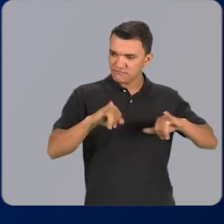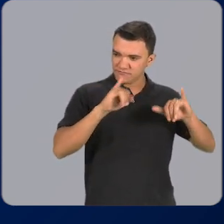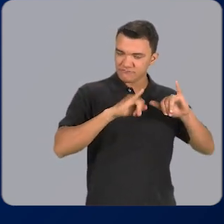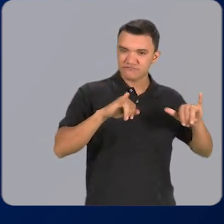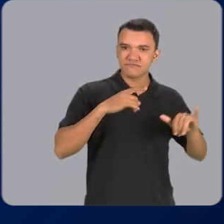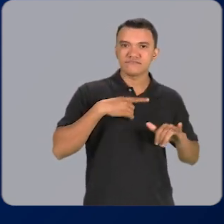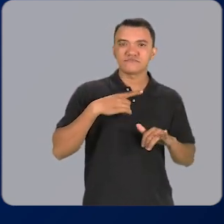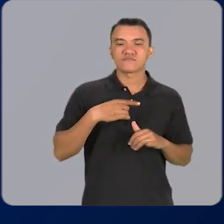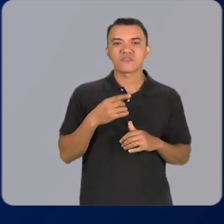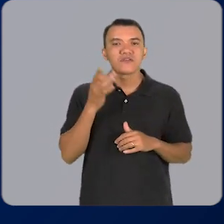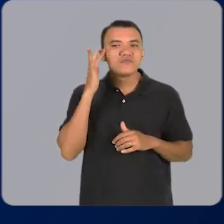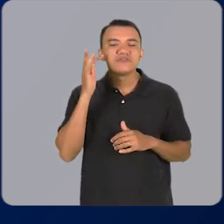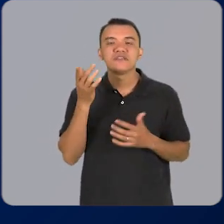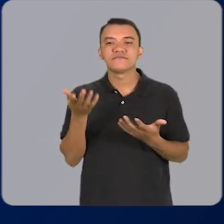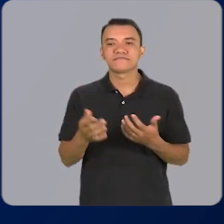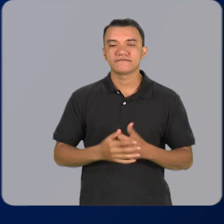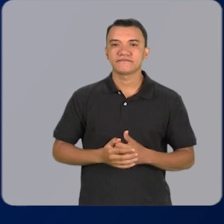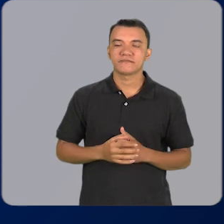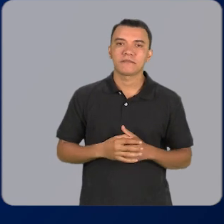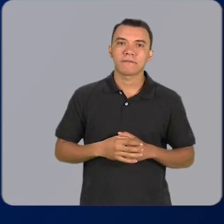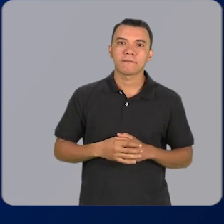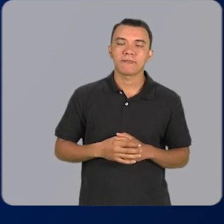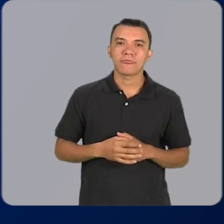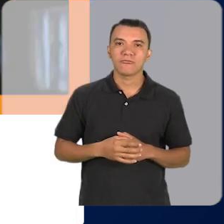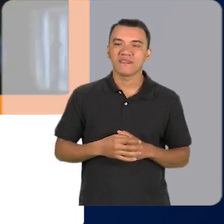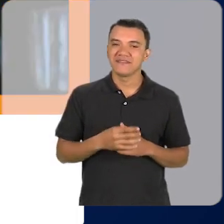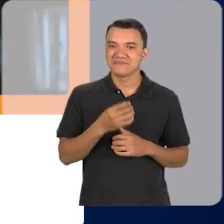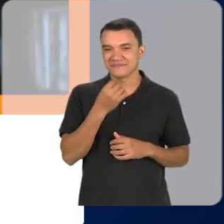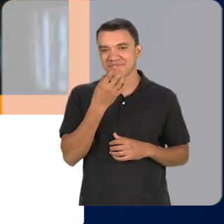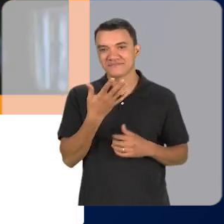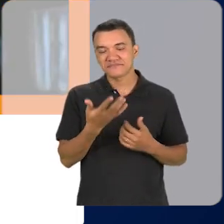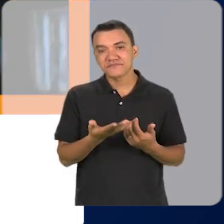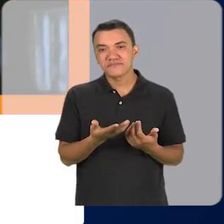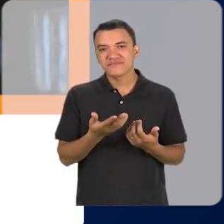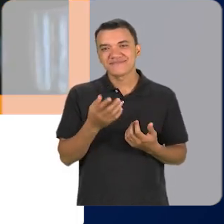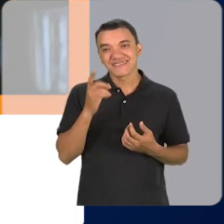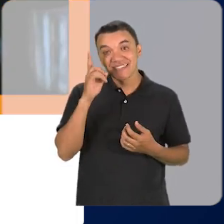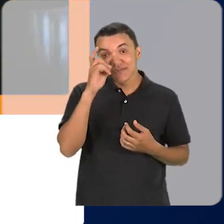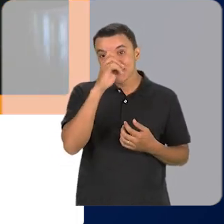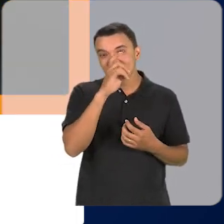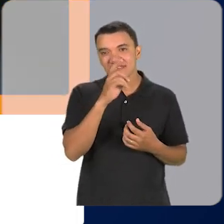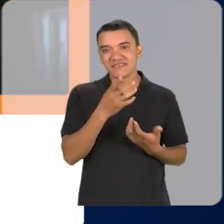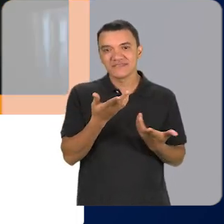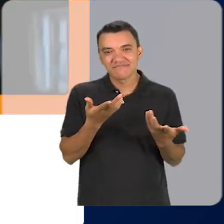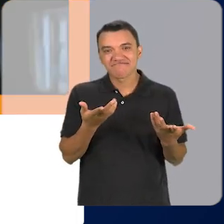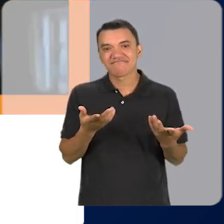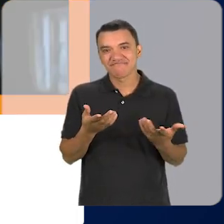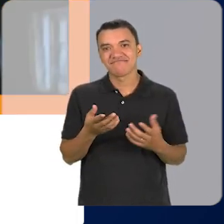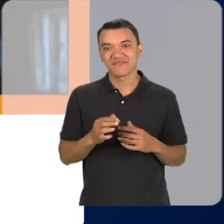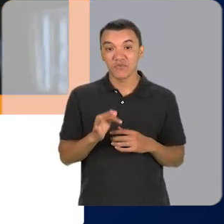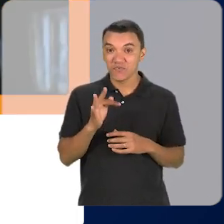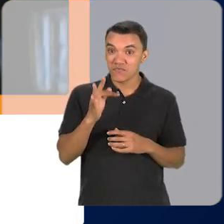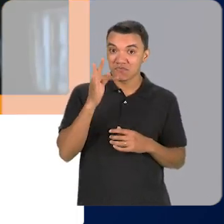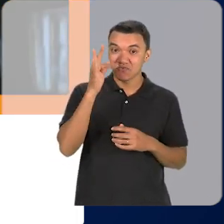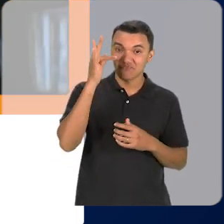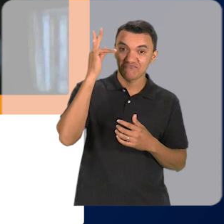ter um espaço para esses pregoeiros? Bom, é difícil, né, dizer, né, falar